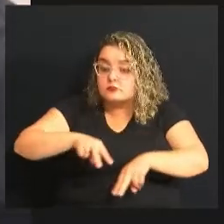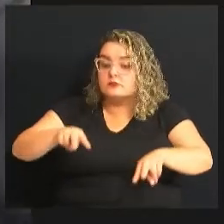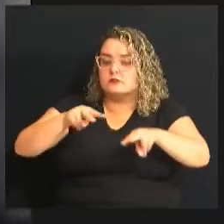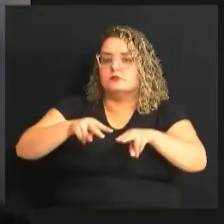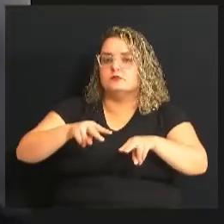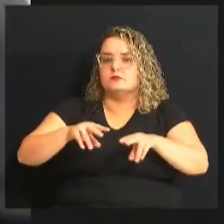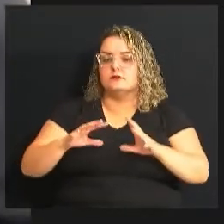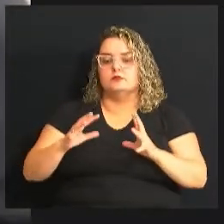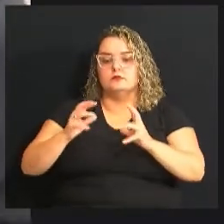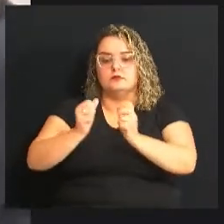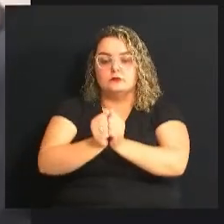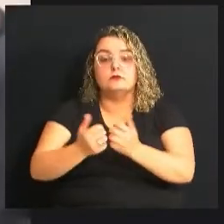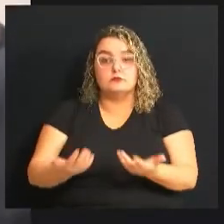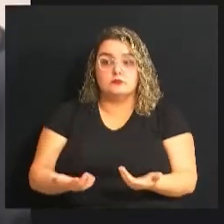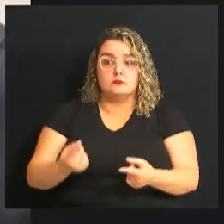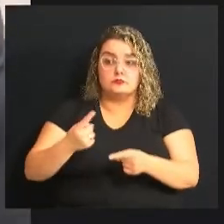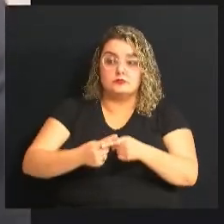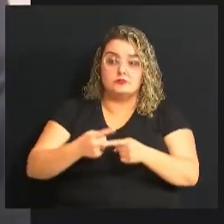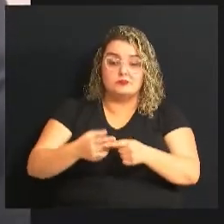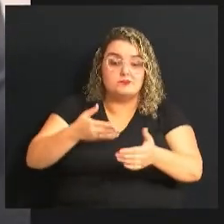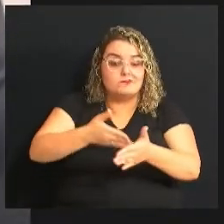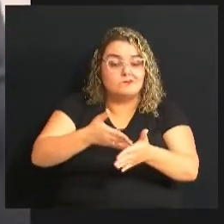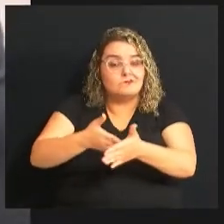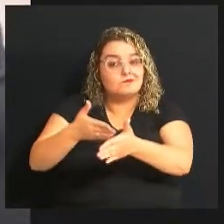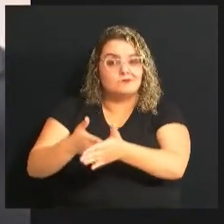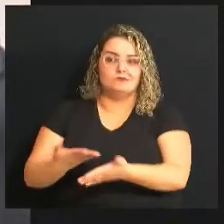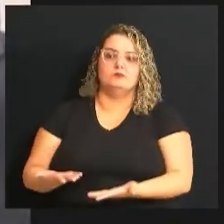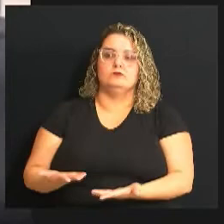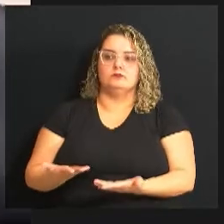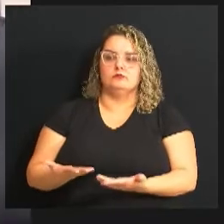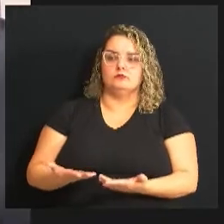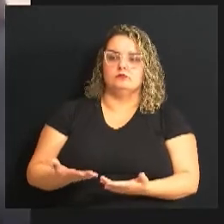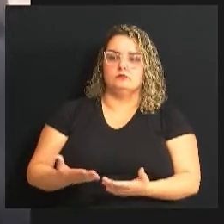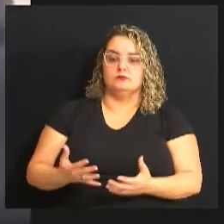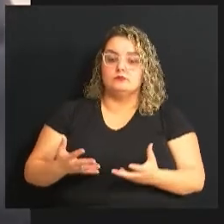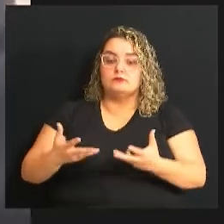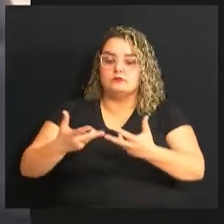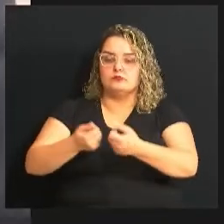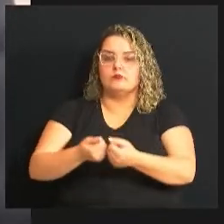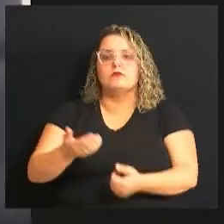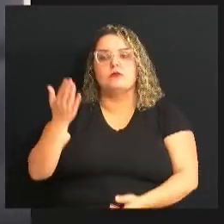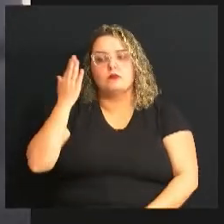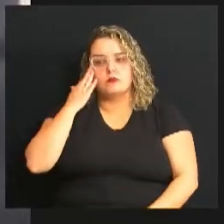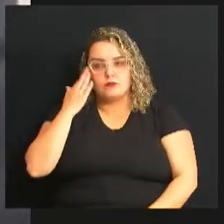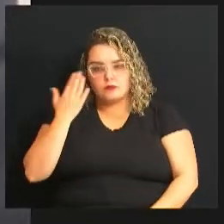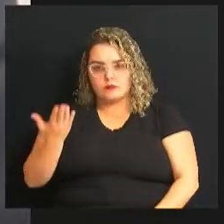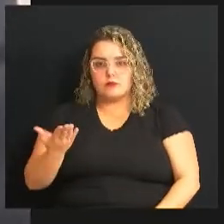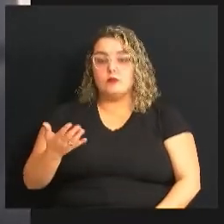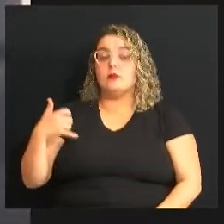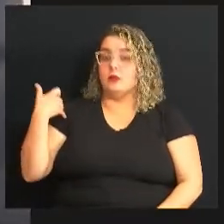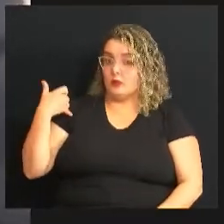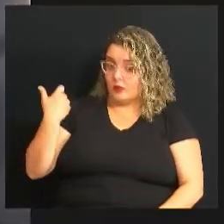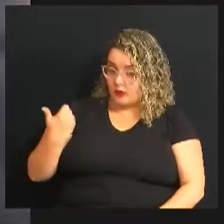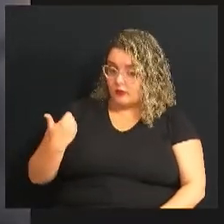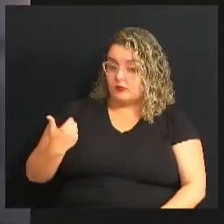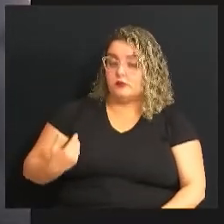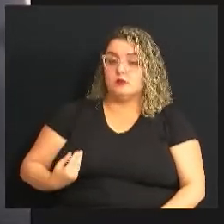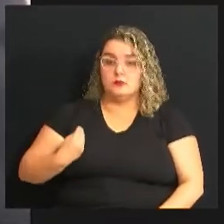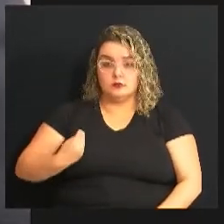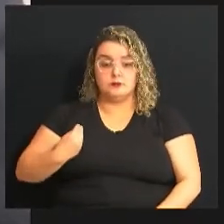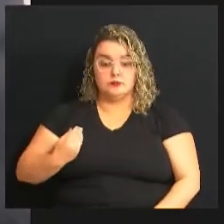coletivo, porque elas ficaram privadas muito tempo do coletivo. E a gente sabe que nesta idade em que eles estão, o